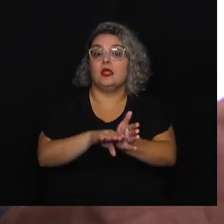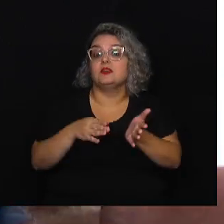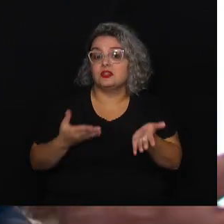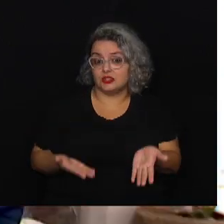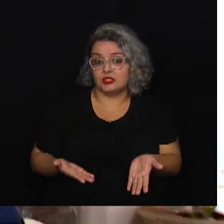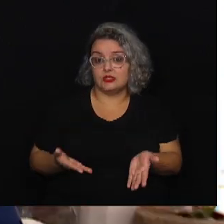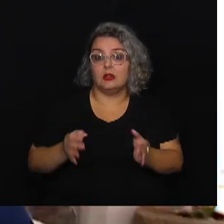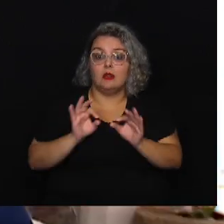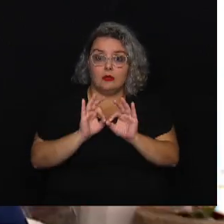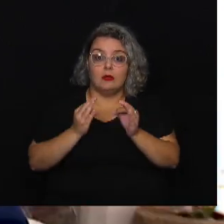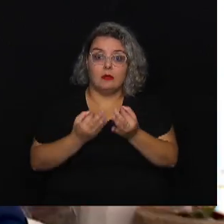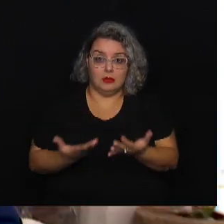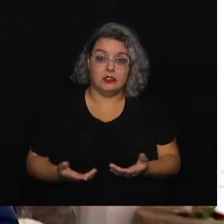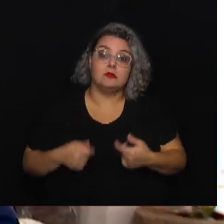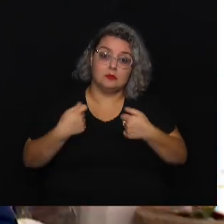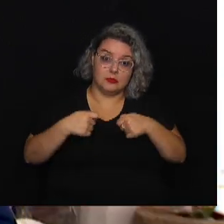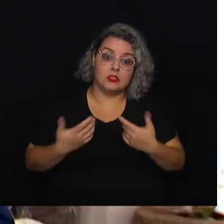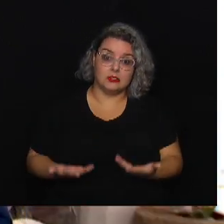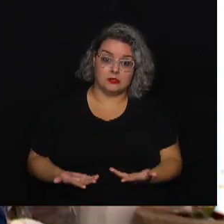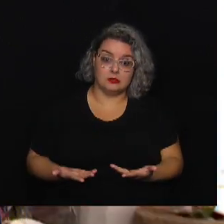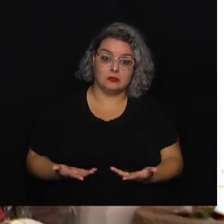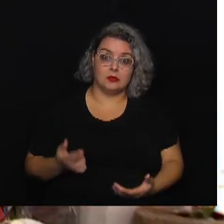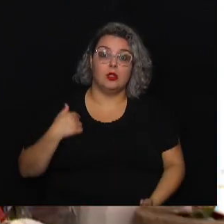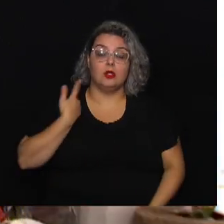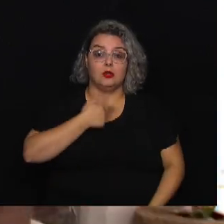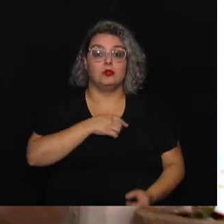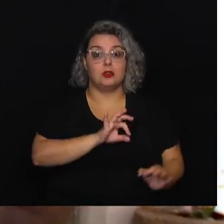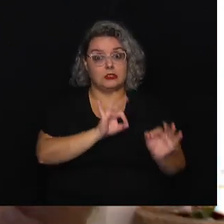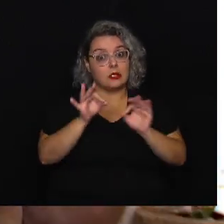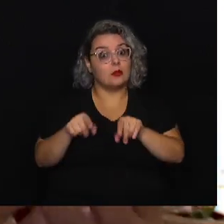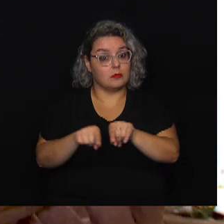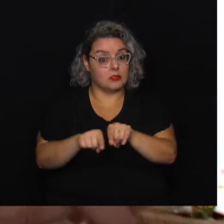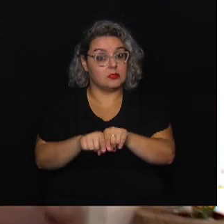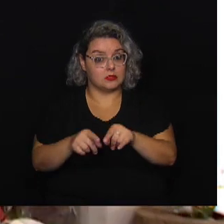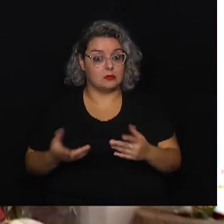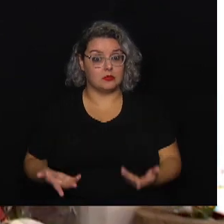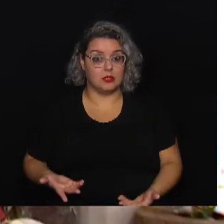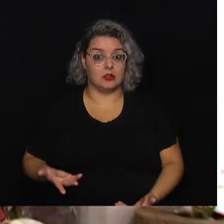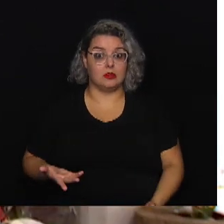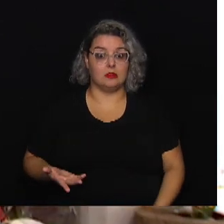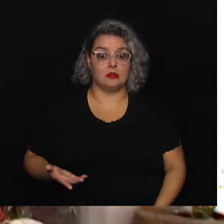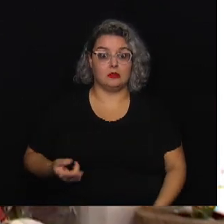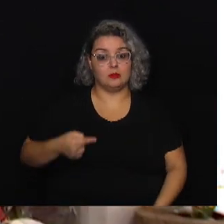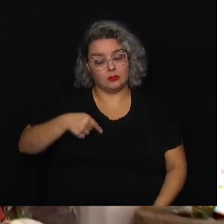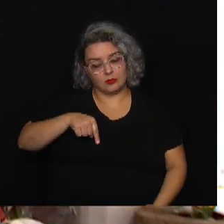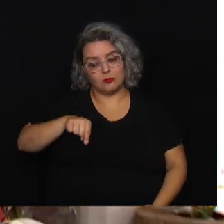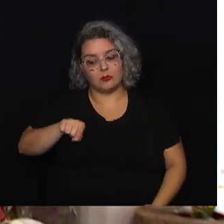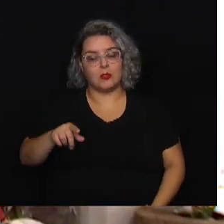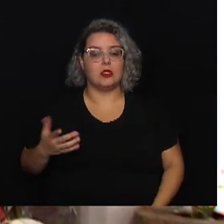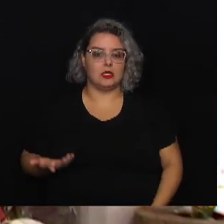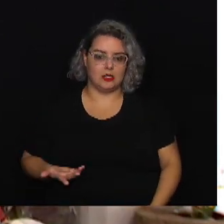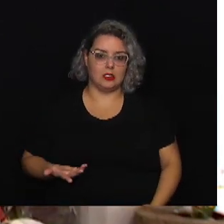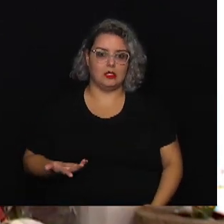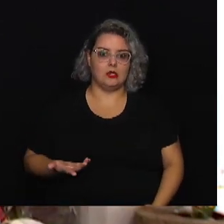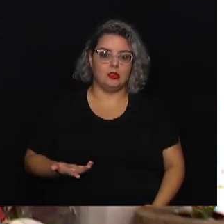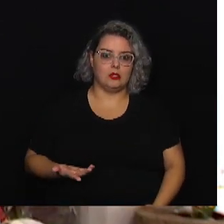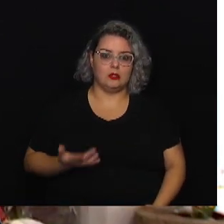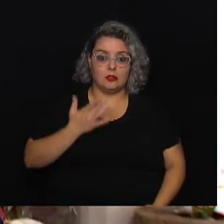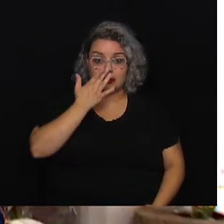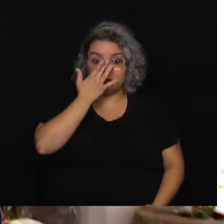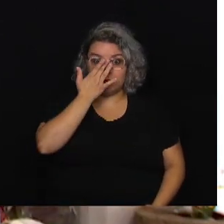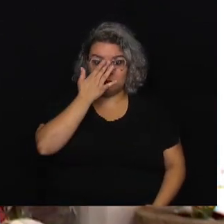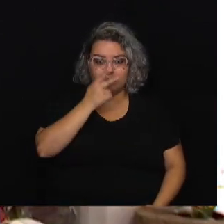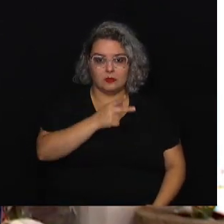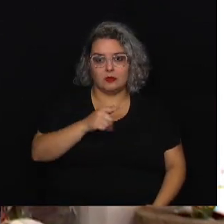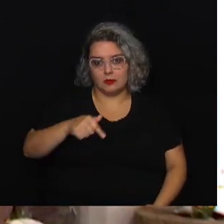as famílias que estão precisando. Nós acompanhamos outro dia, inclusive, numa ida no Parque